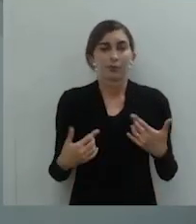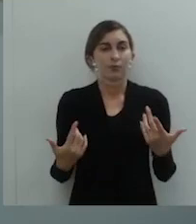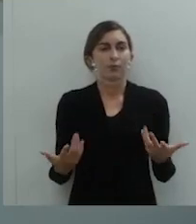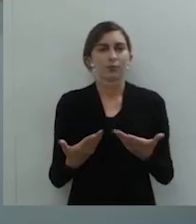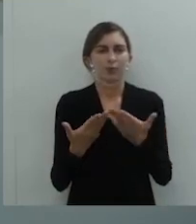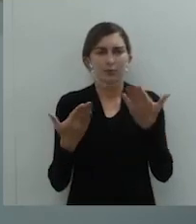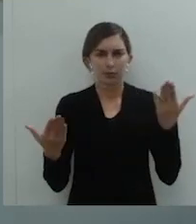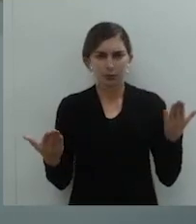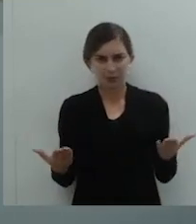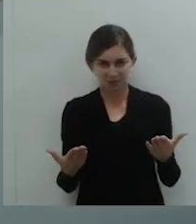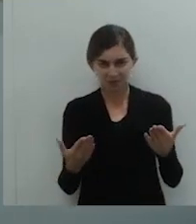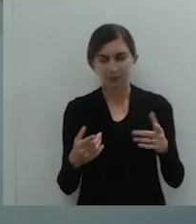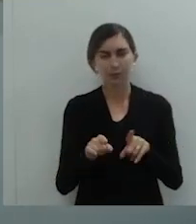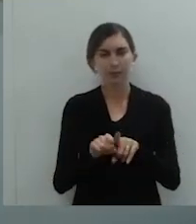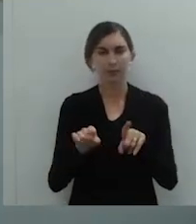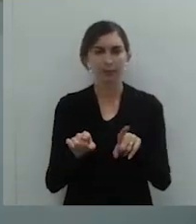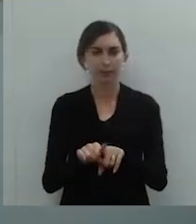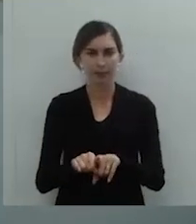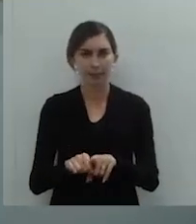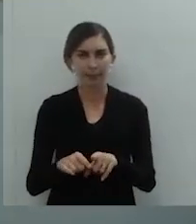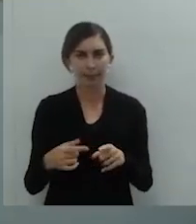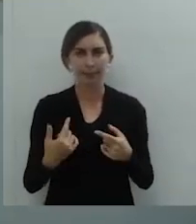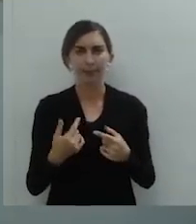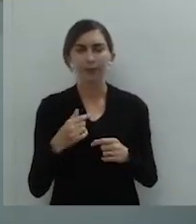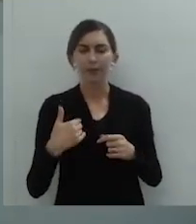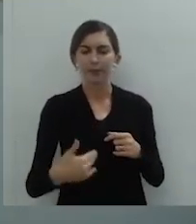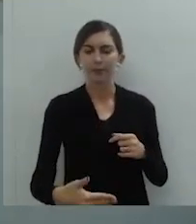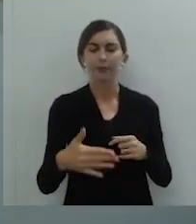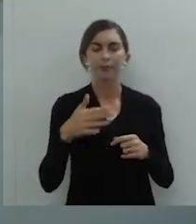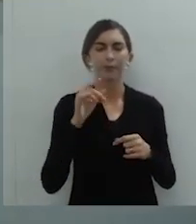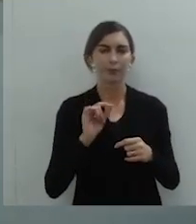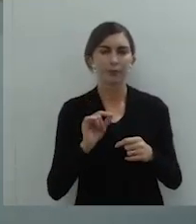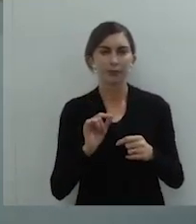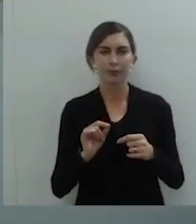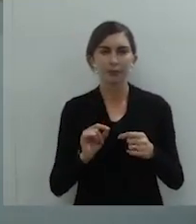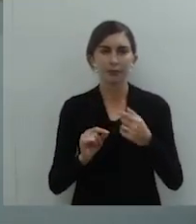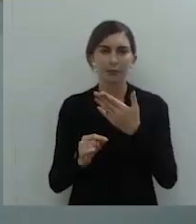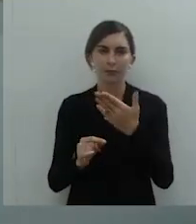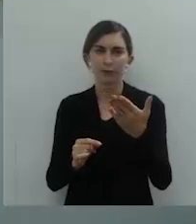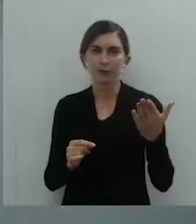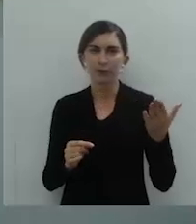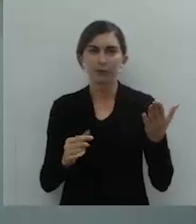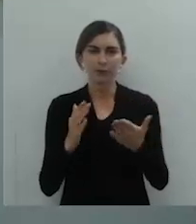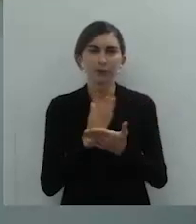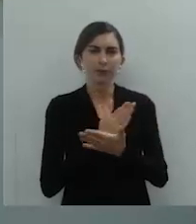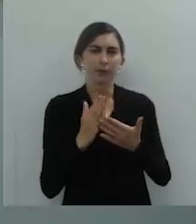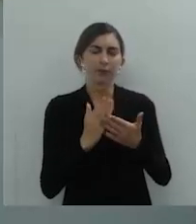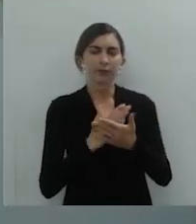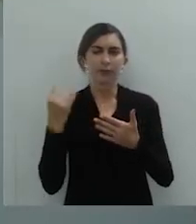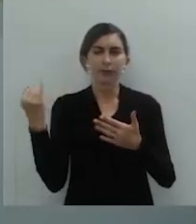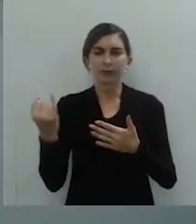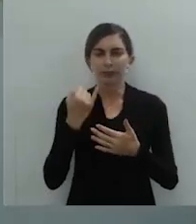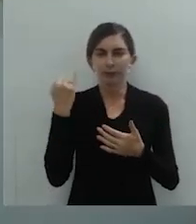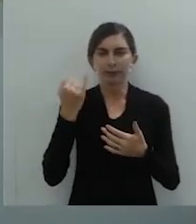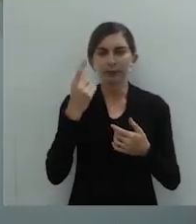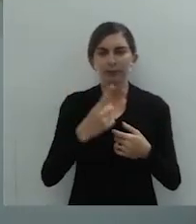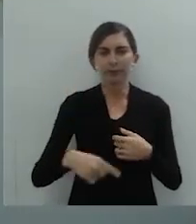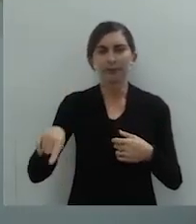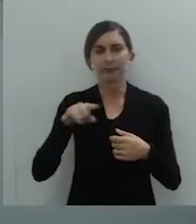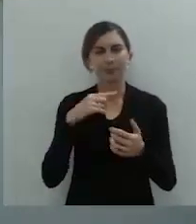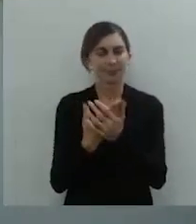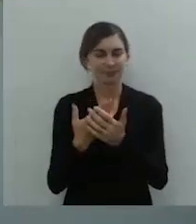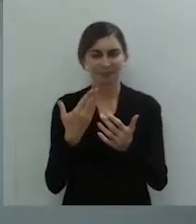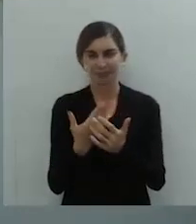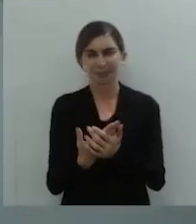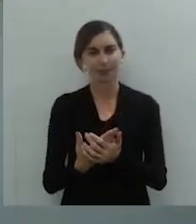E esse dado também vai trazer algo importante para o nosso